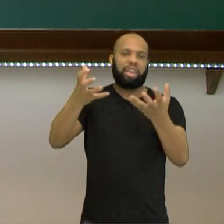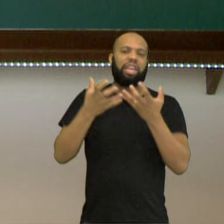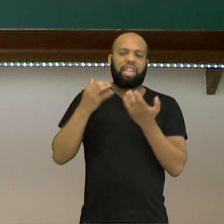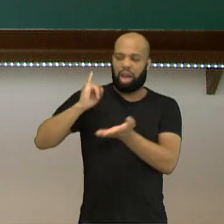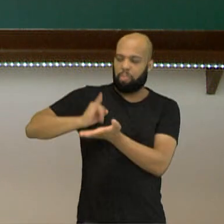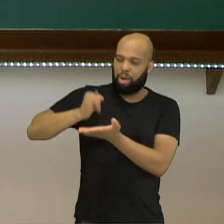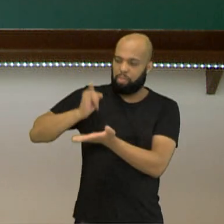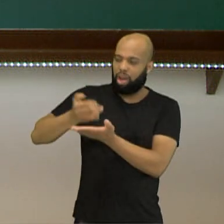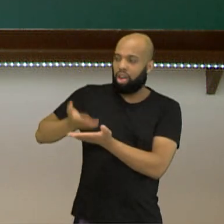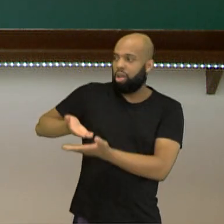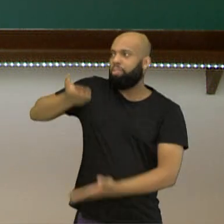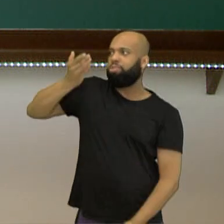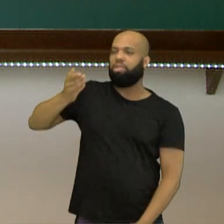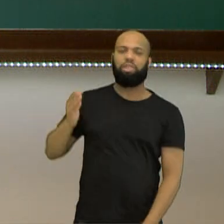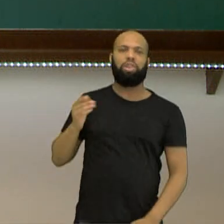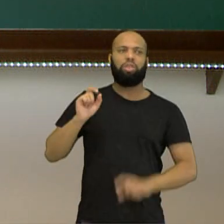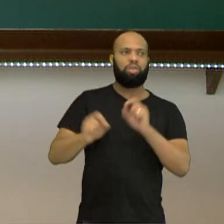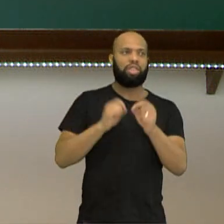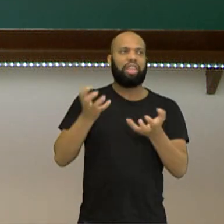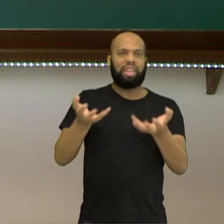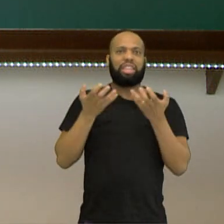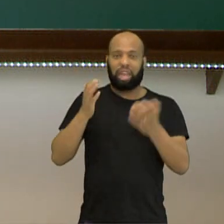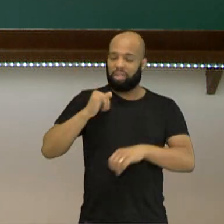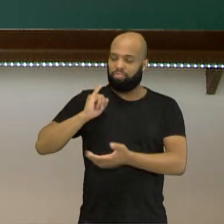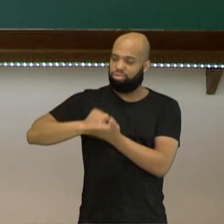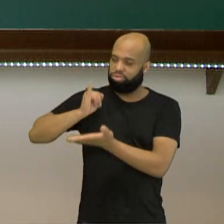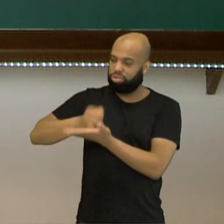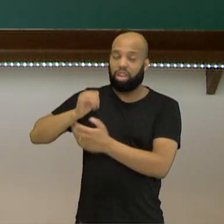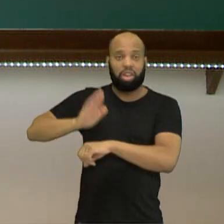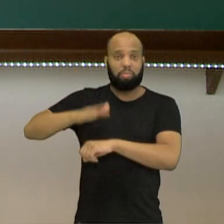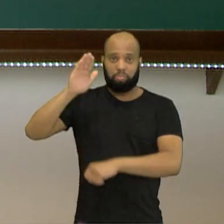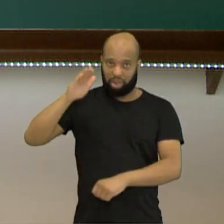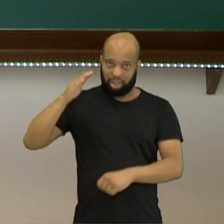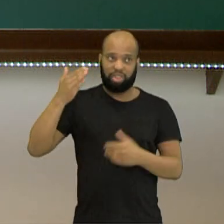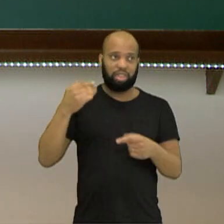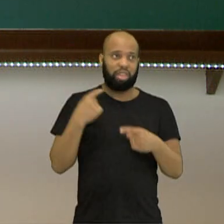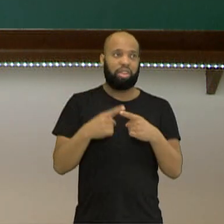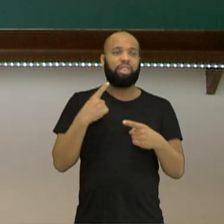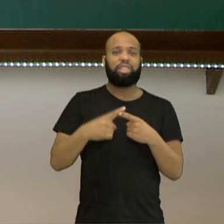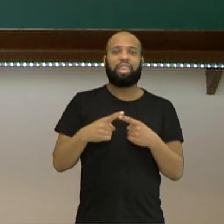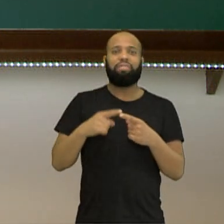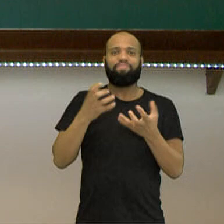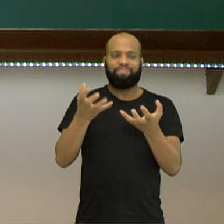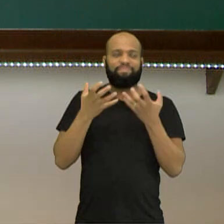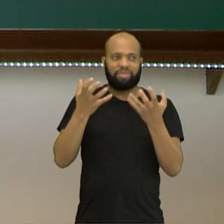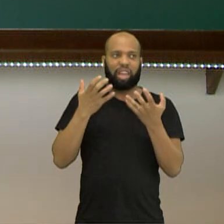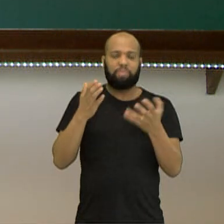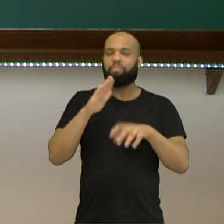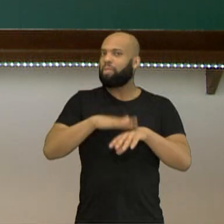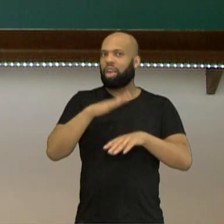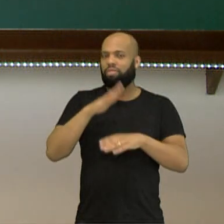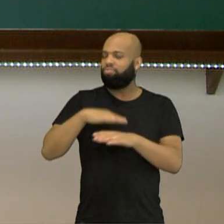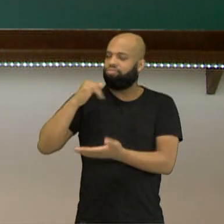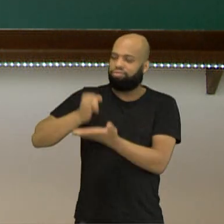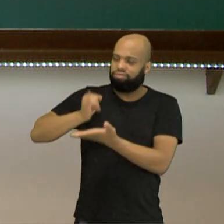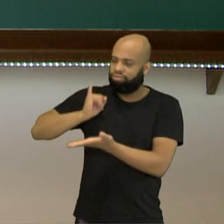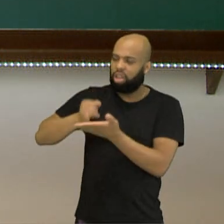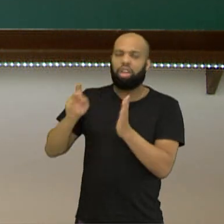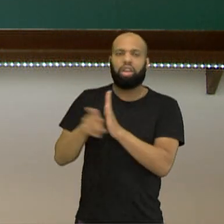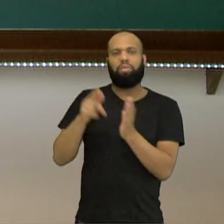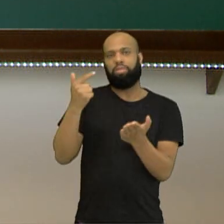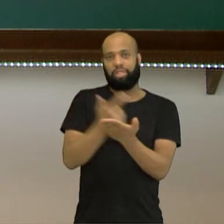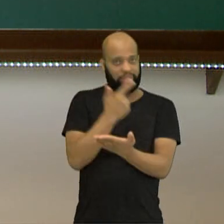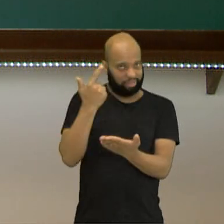aumentar, quer tributar, ou seja, colocar mais impostos, mais tributos no